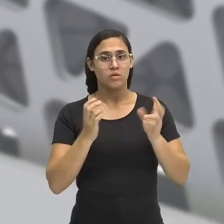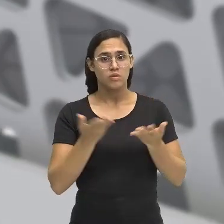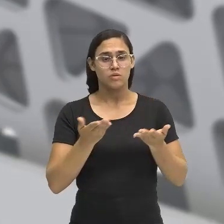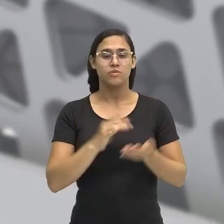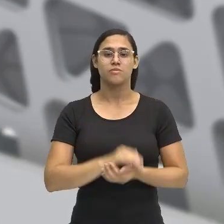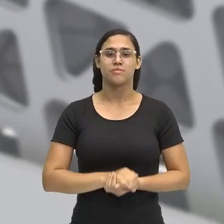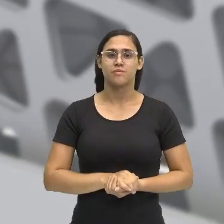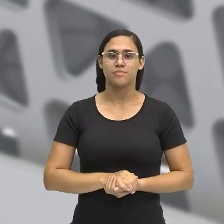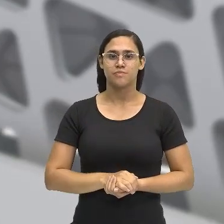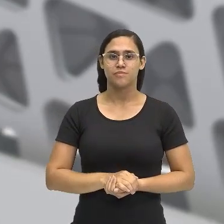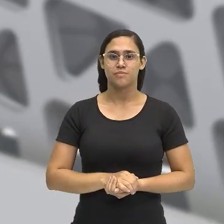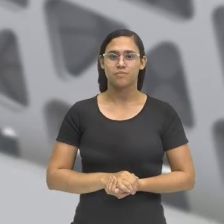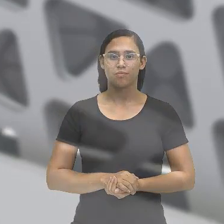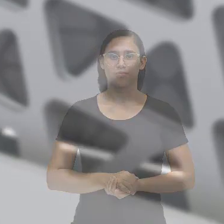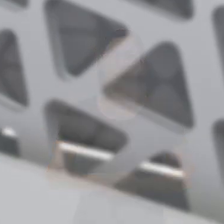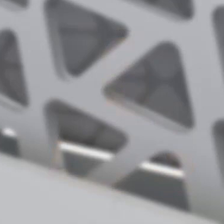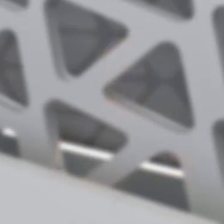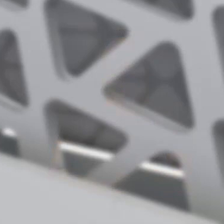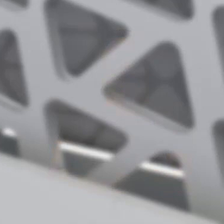hoje.